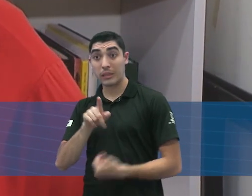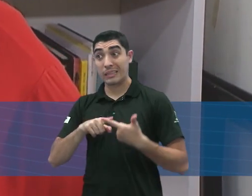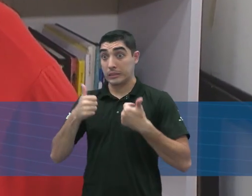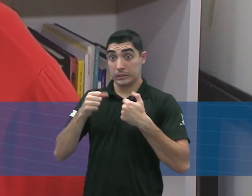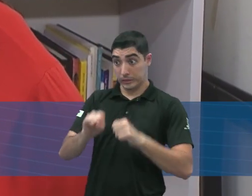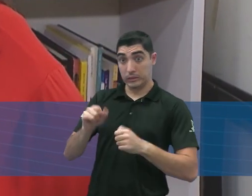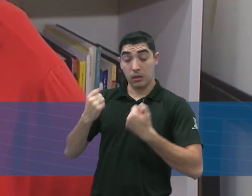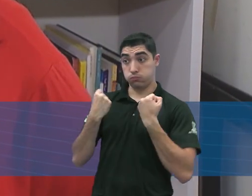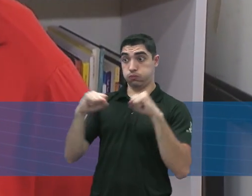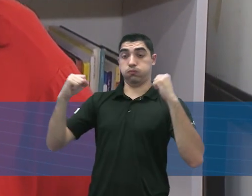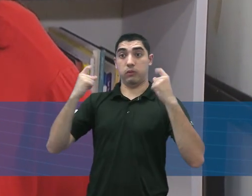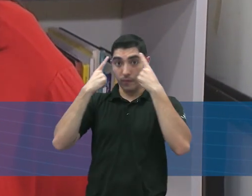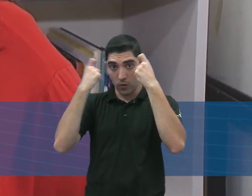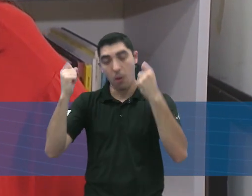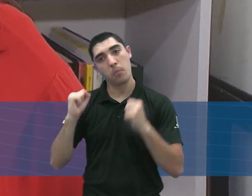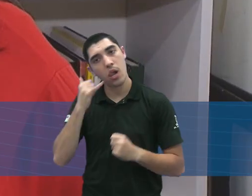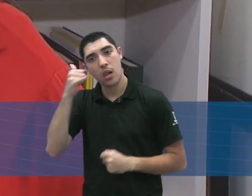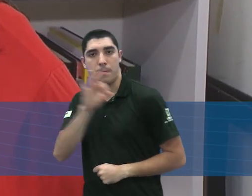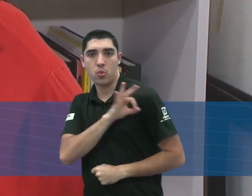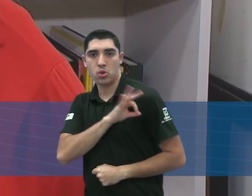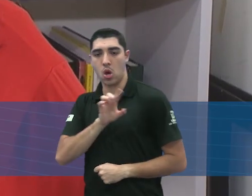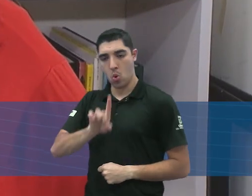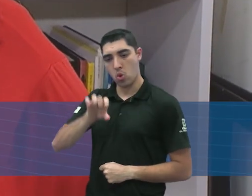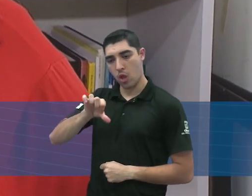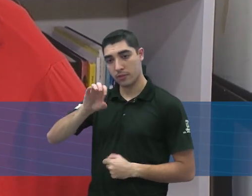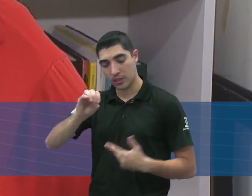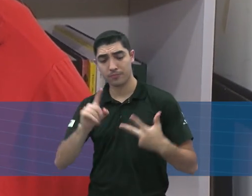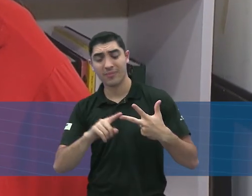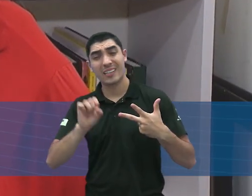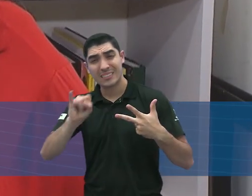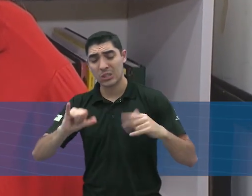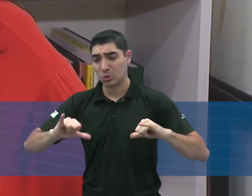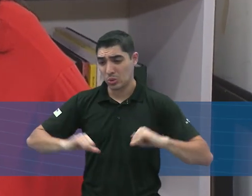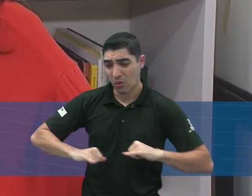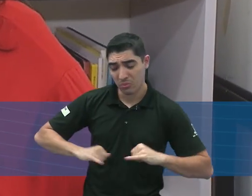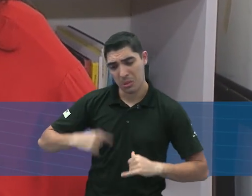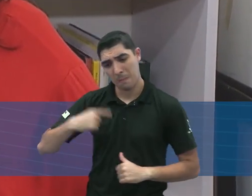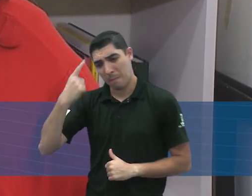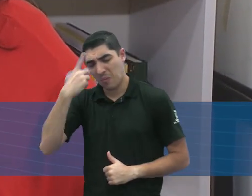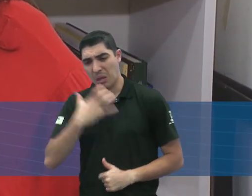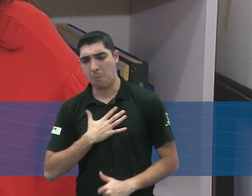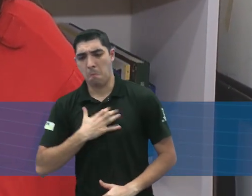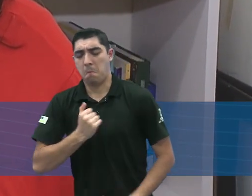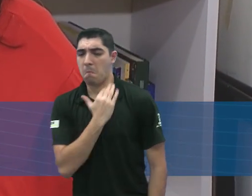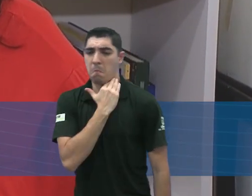muito agressivo, violento, também a polícia, no 190. Mas em casos de sofrimento, pensamentos de